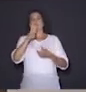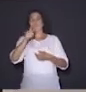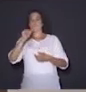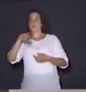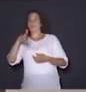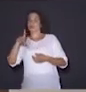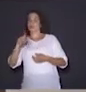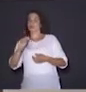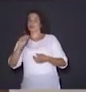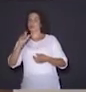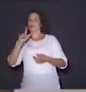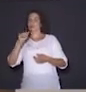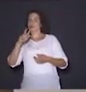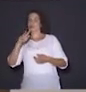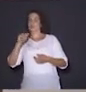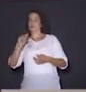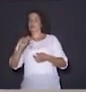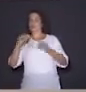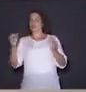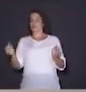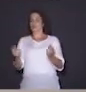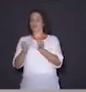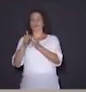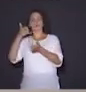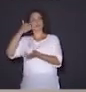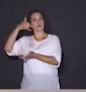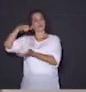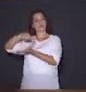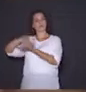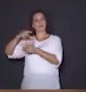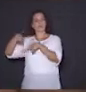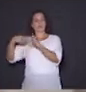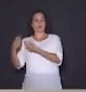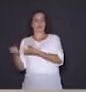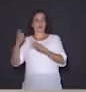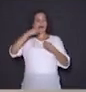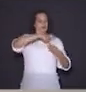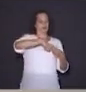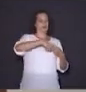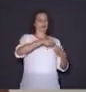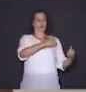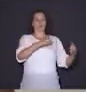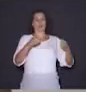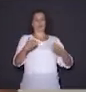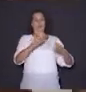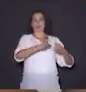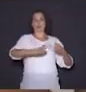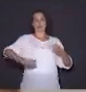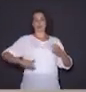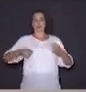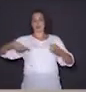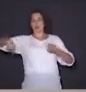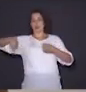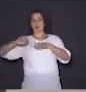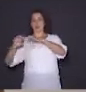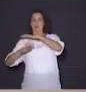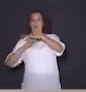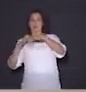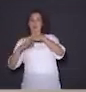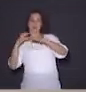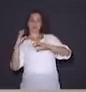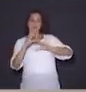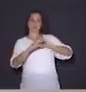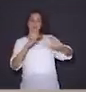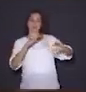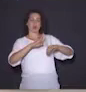dessa rede que existe hoje e que voltaria ao poder público como obrigações de investimento das empresas nos lugares onde não tem